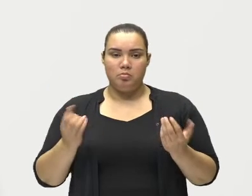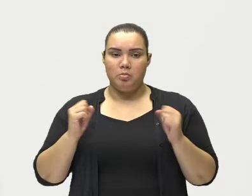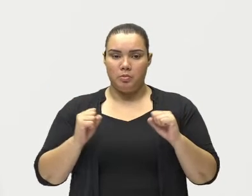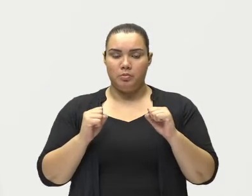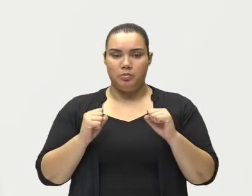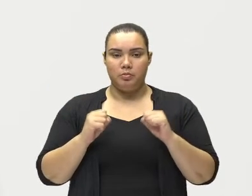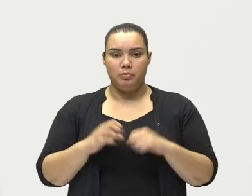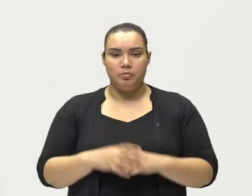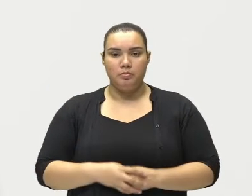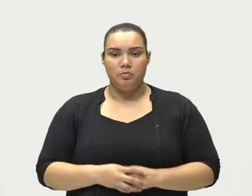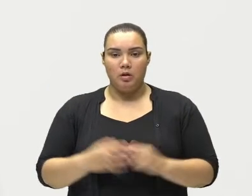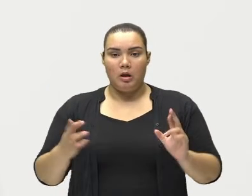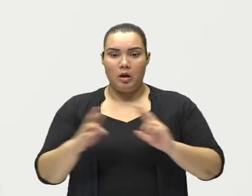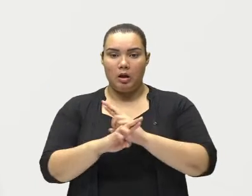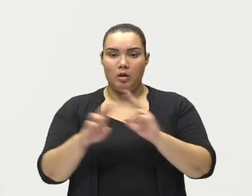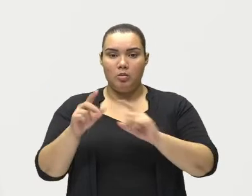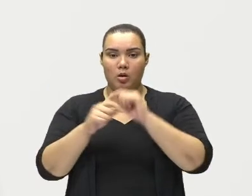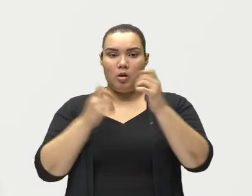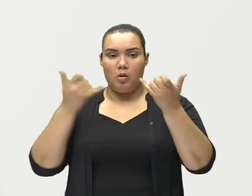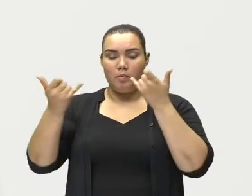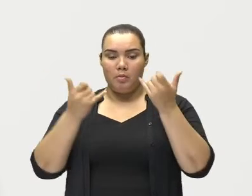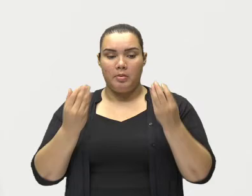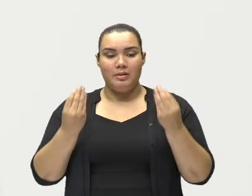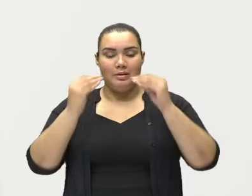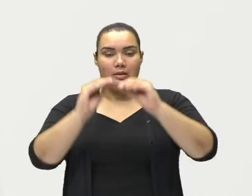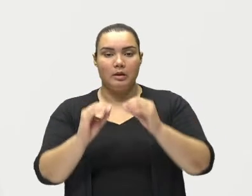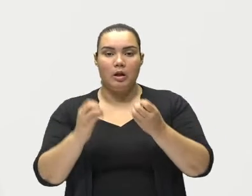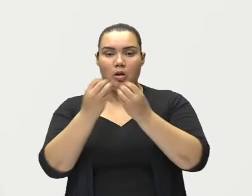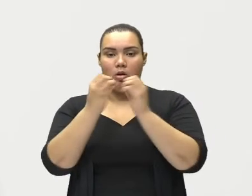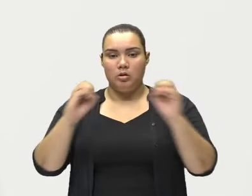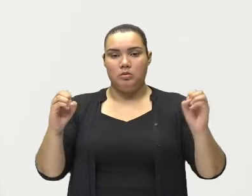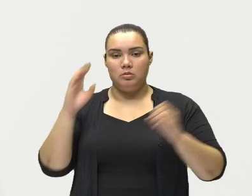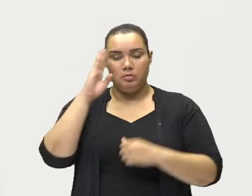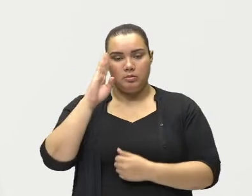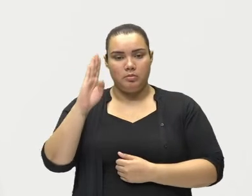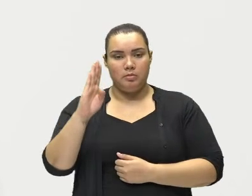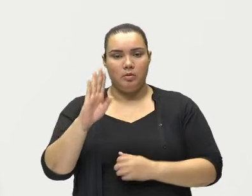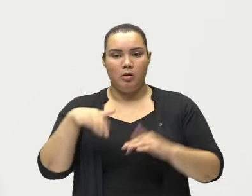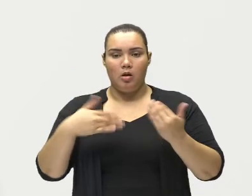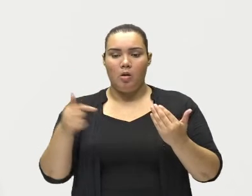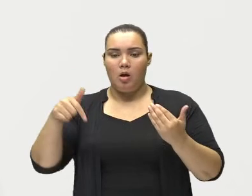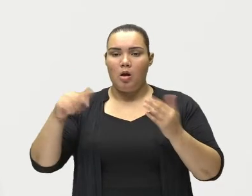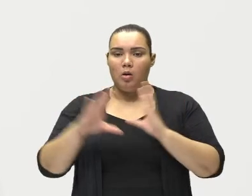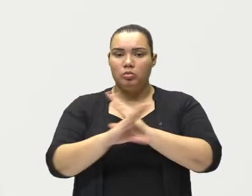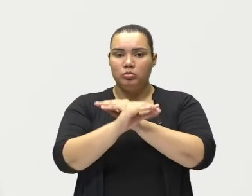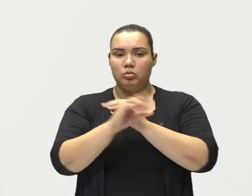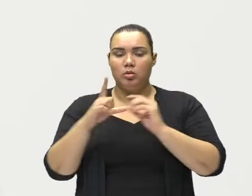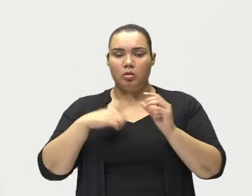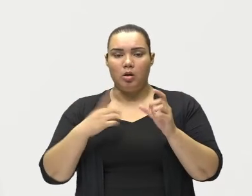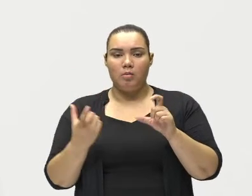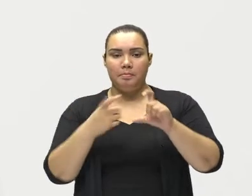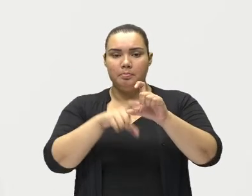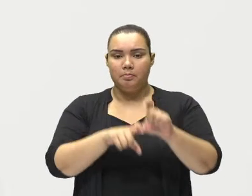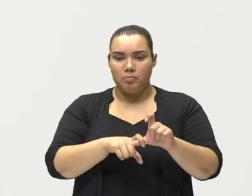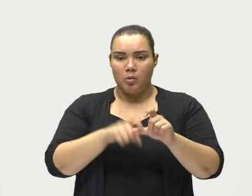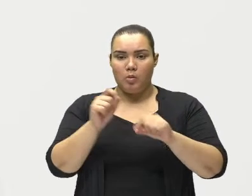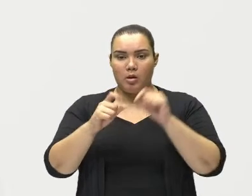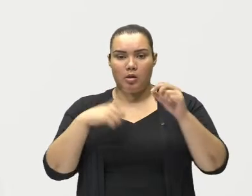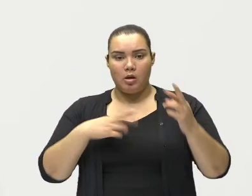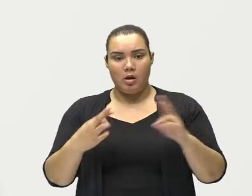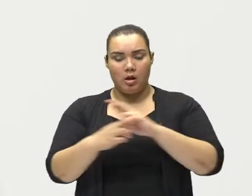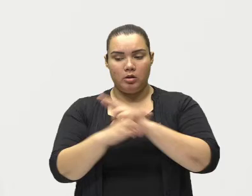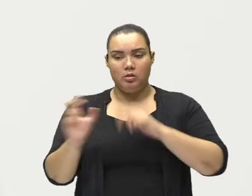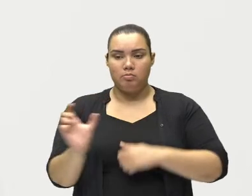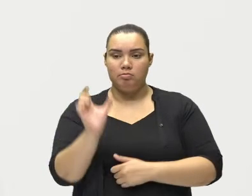comparações, em relação à informação declarada na oração principal. Nesse caso, a conjunção empregada apresenta correlação com